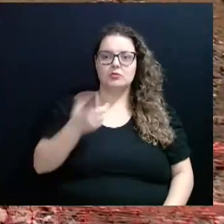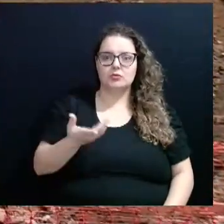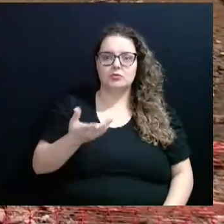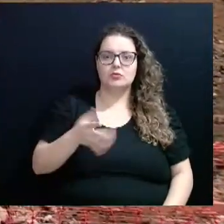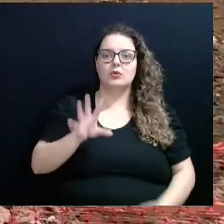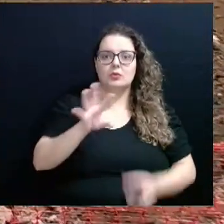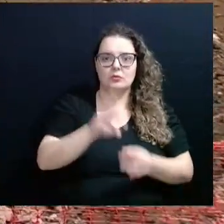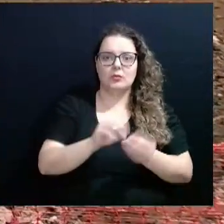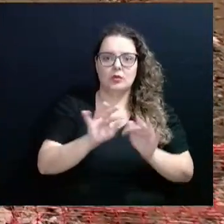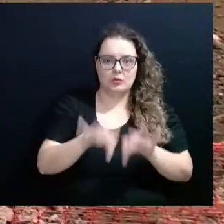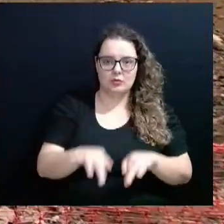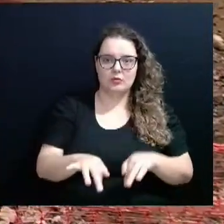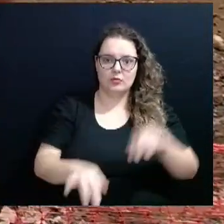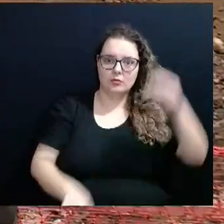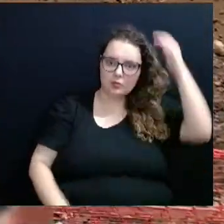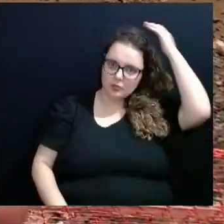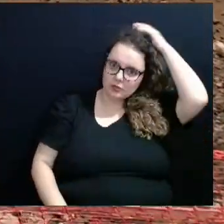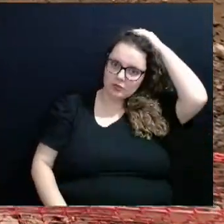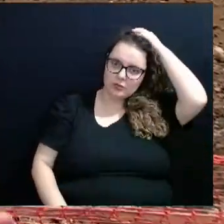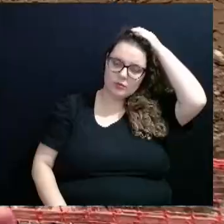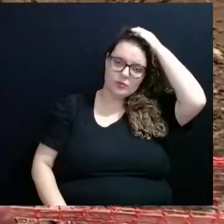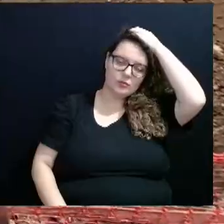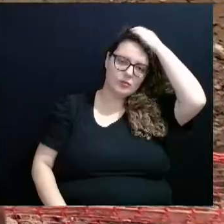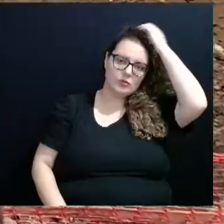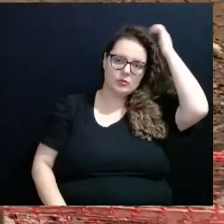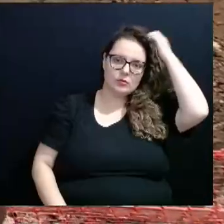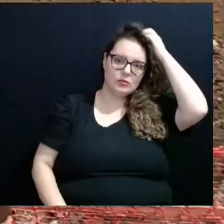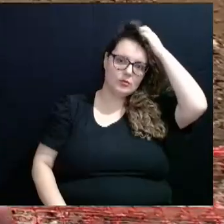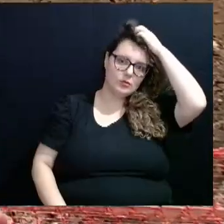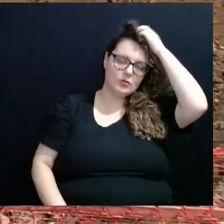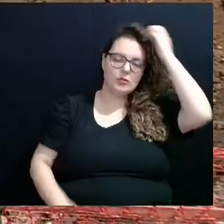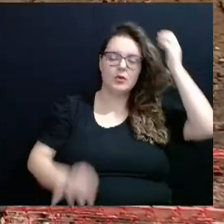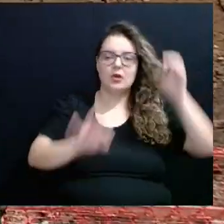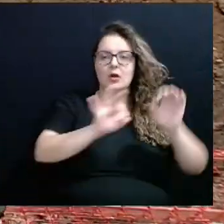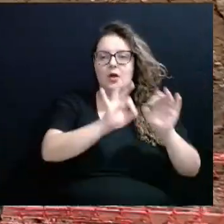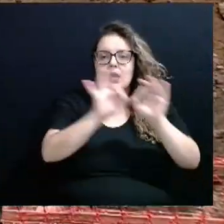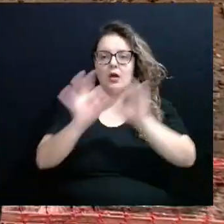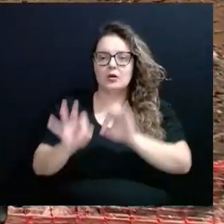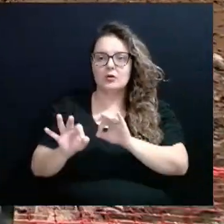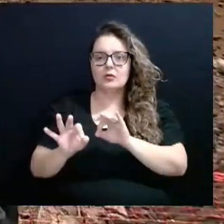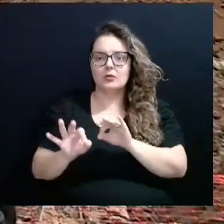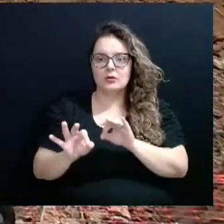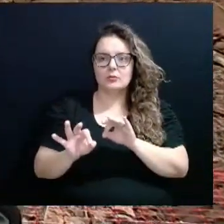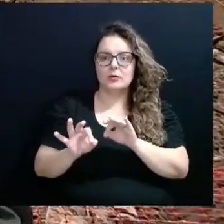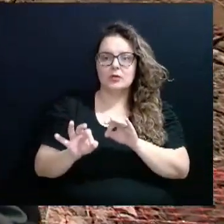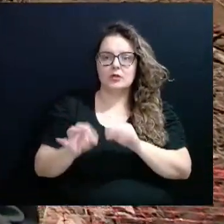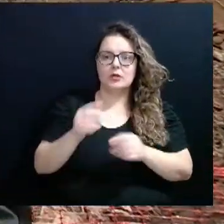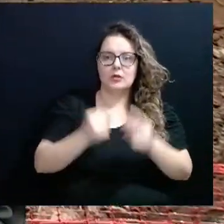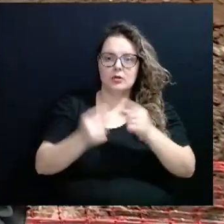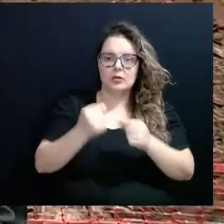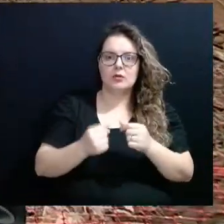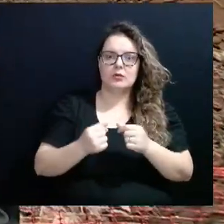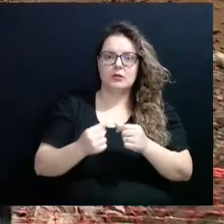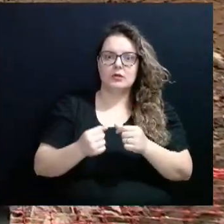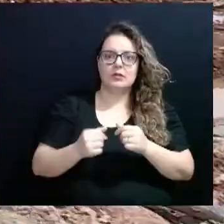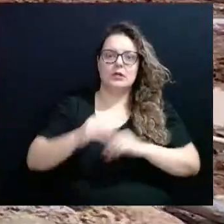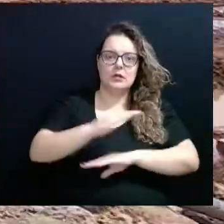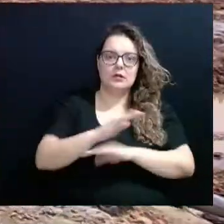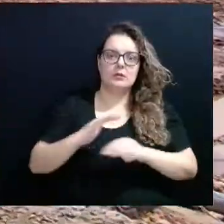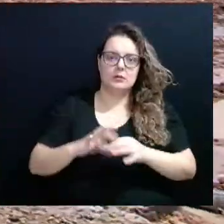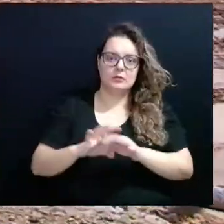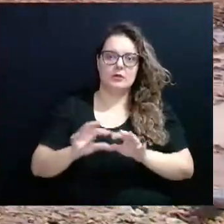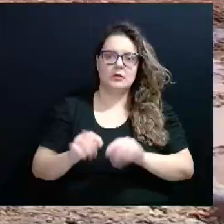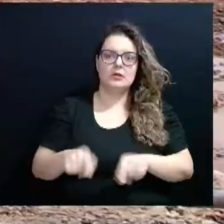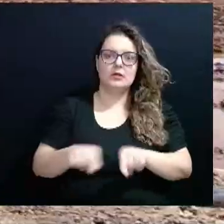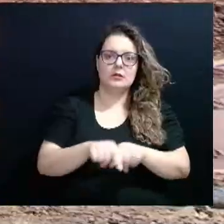acompanhar o financeiro, que é o empréstimo adquirido, aprovado pela Câmara, e também o andamento da obra. Tem